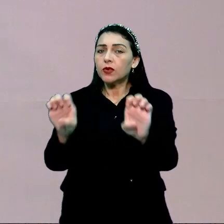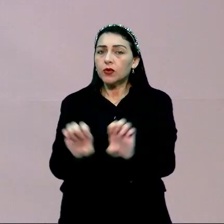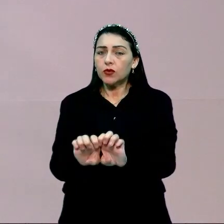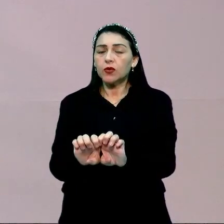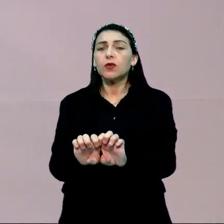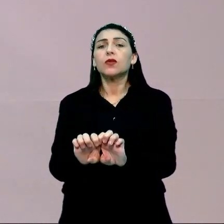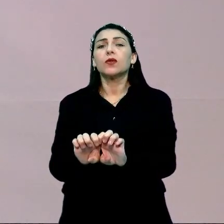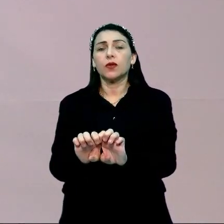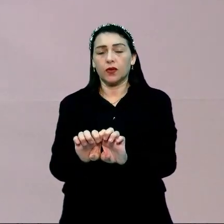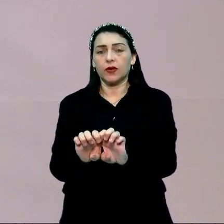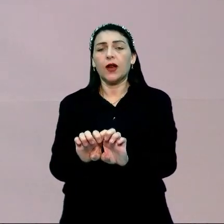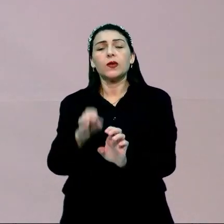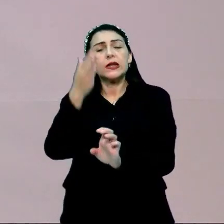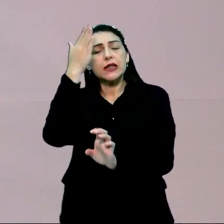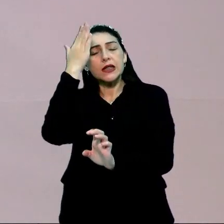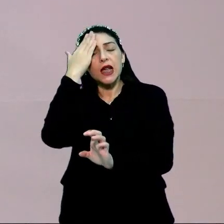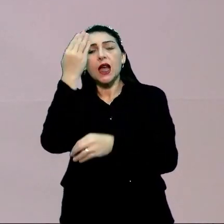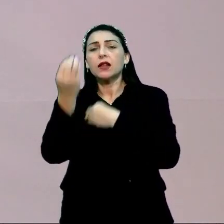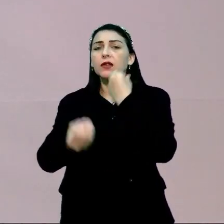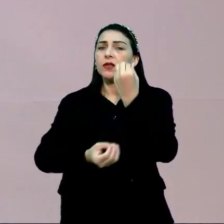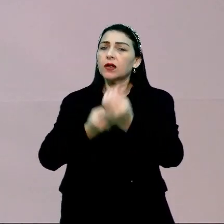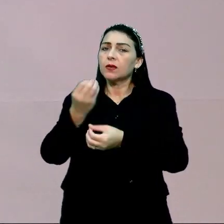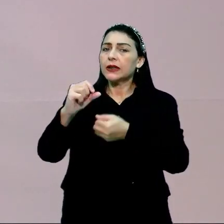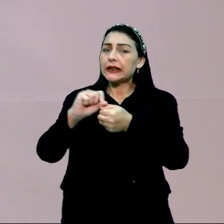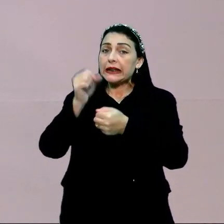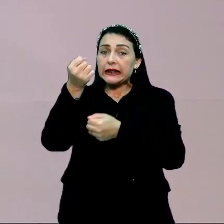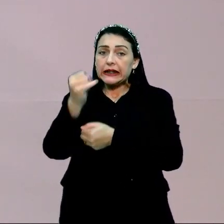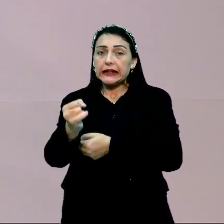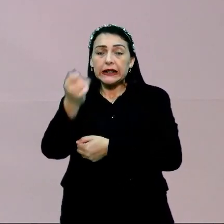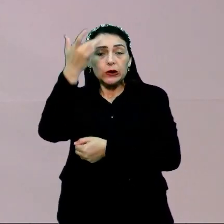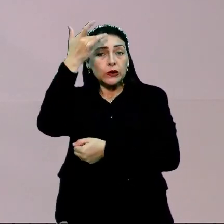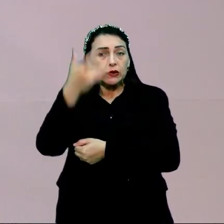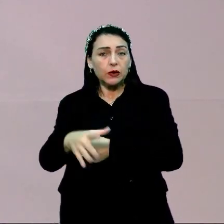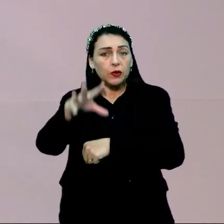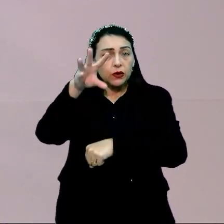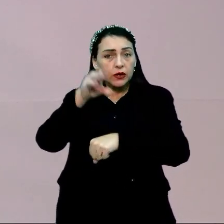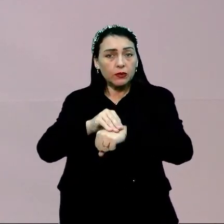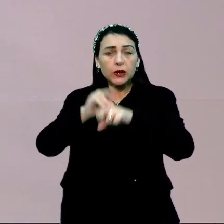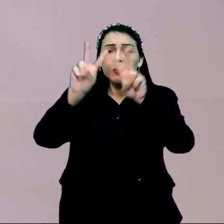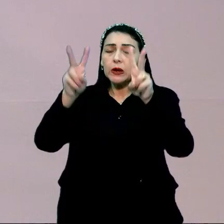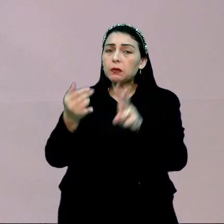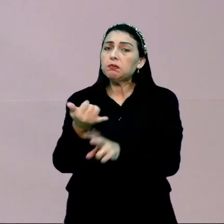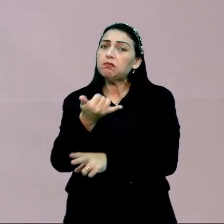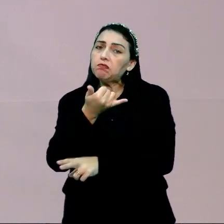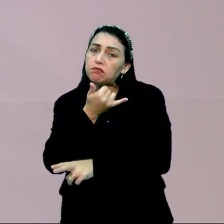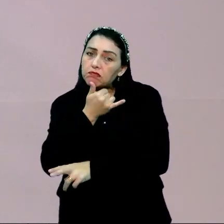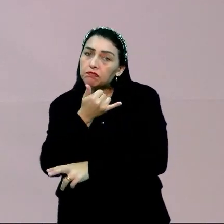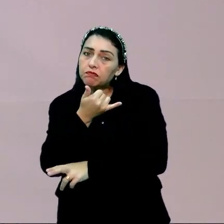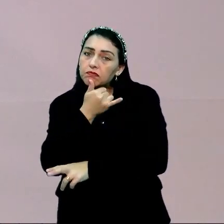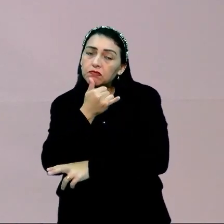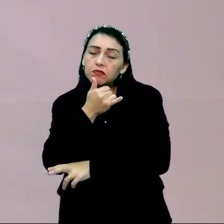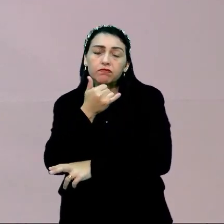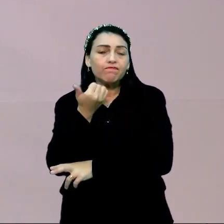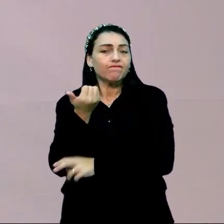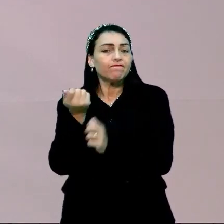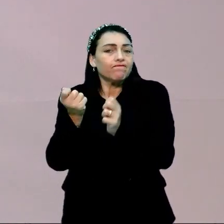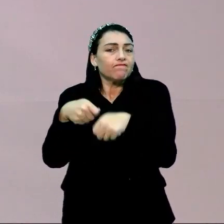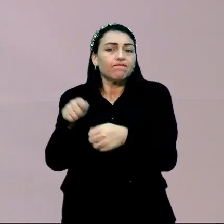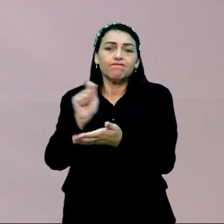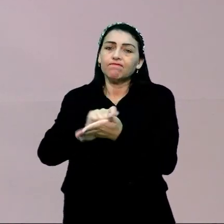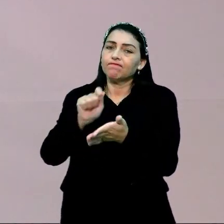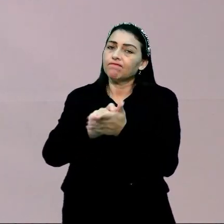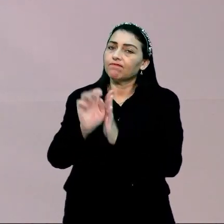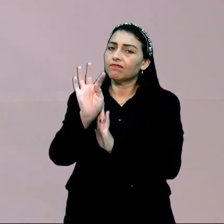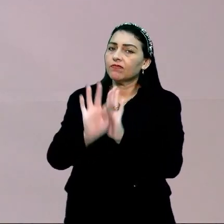tenho uma estrutura, professor, eu sei como fazer. Se eu não tiver conhecimento sobre o assunto, infelizmente eu não tenho como escrever o texto.